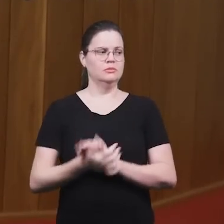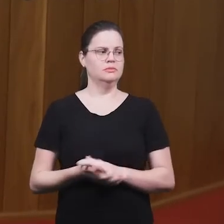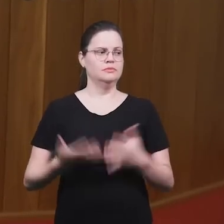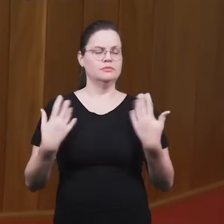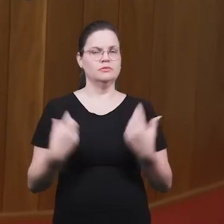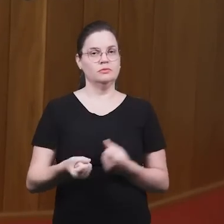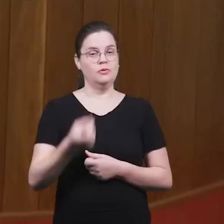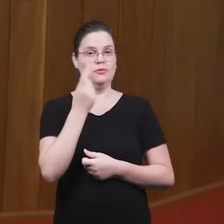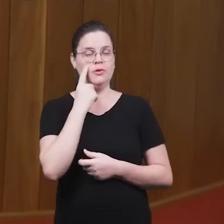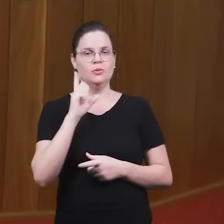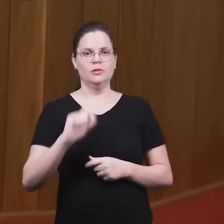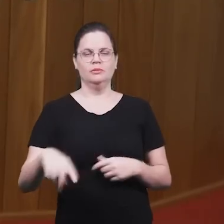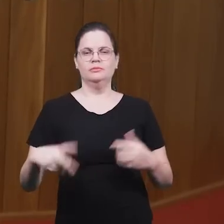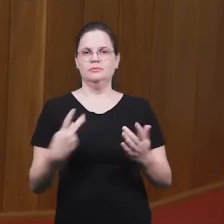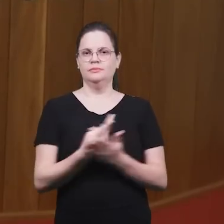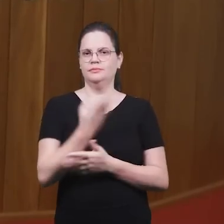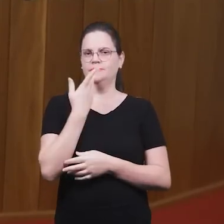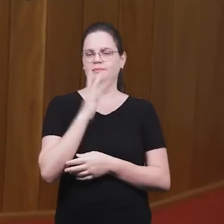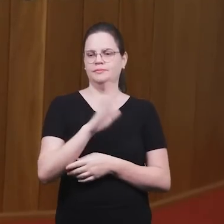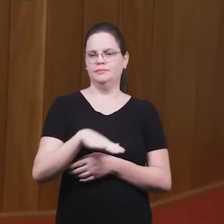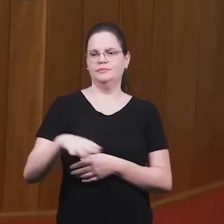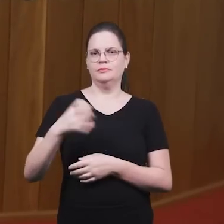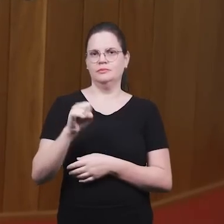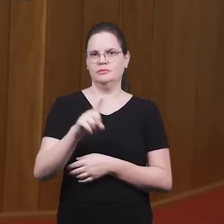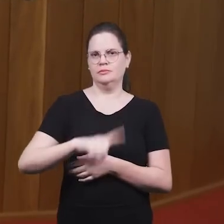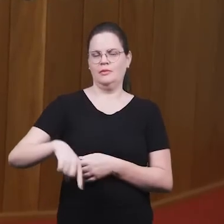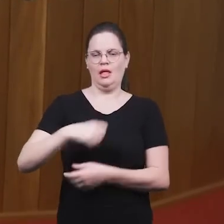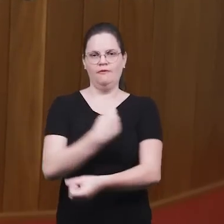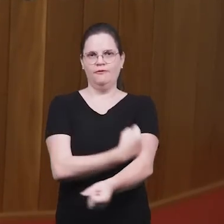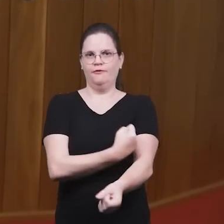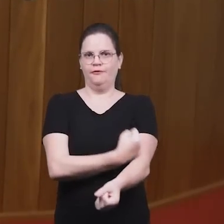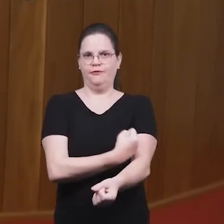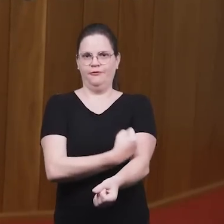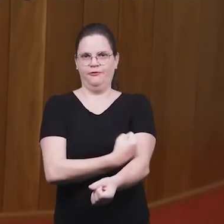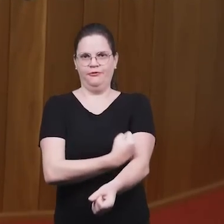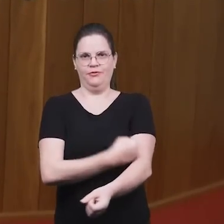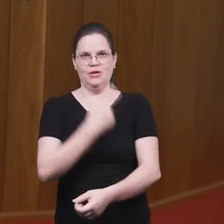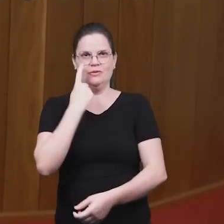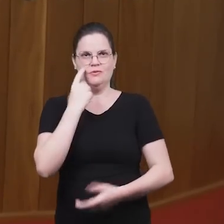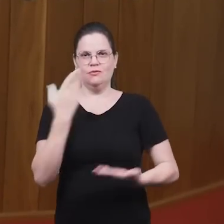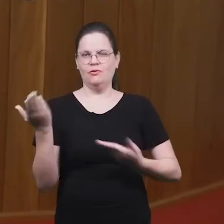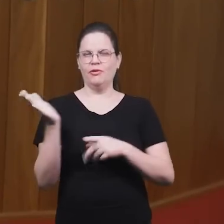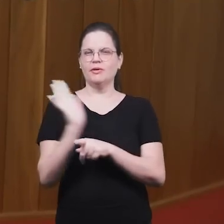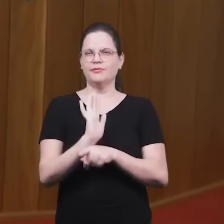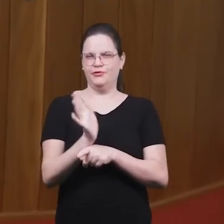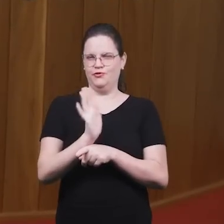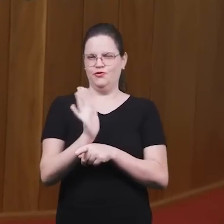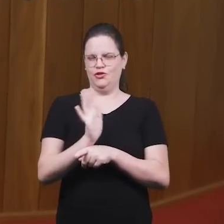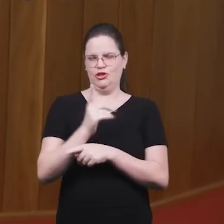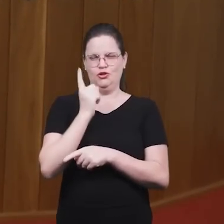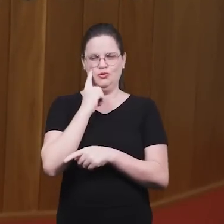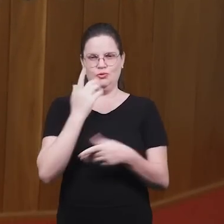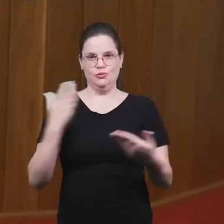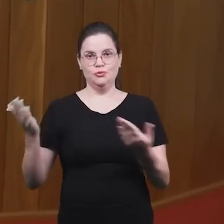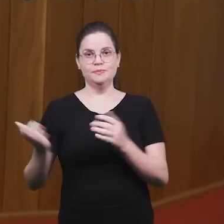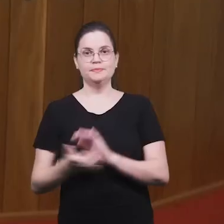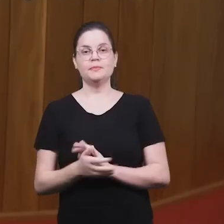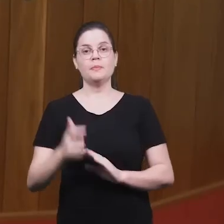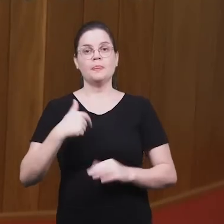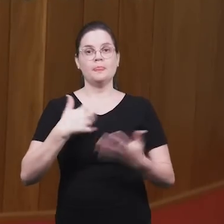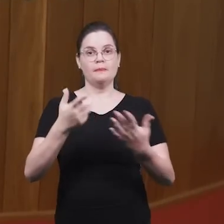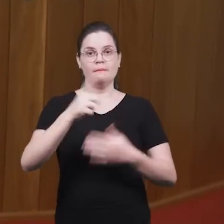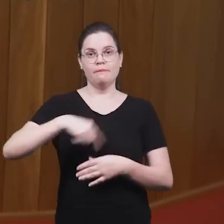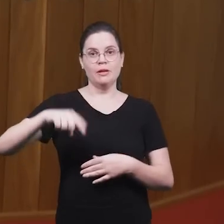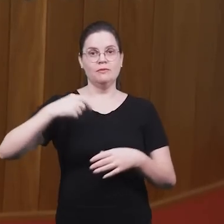acontece com as crianças quando elas estão viciadas no celular. Nós vamos assistir um vídeo. Eu quero que